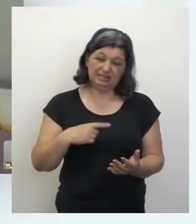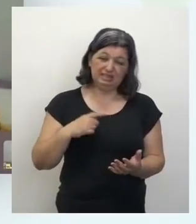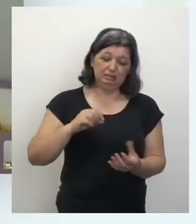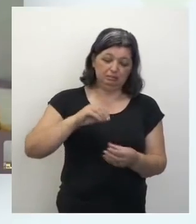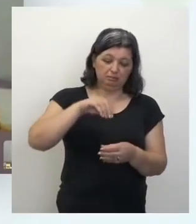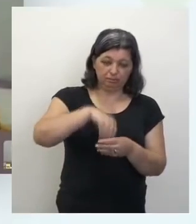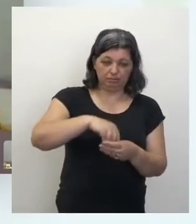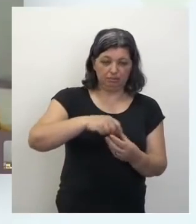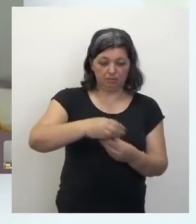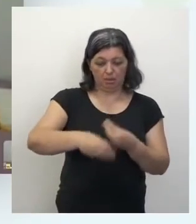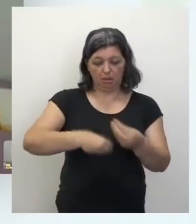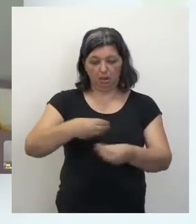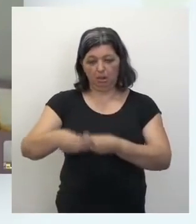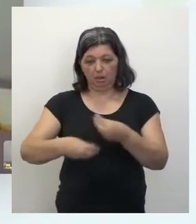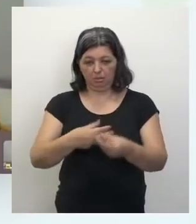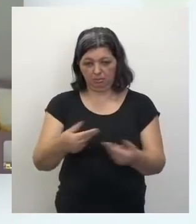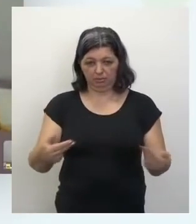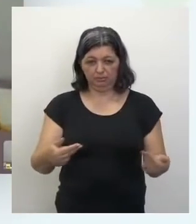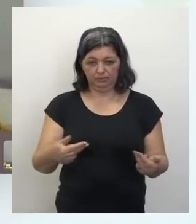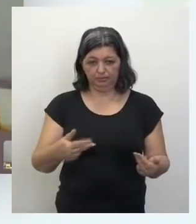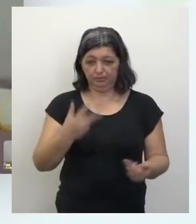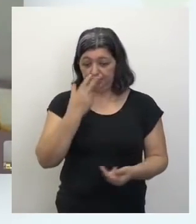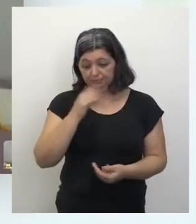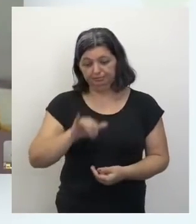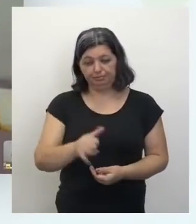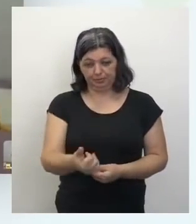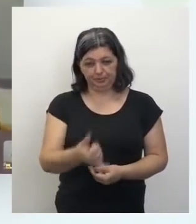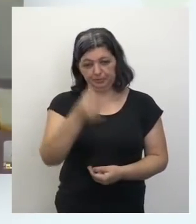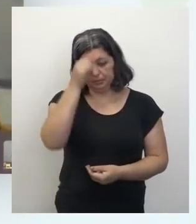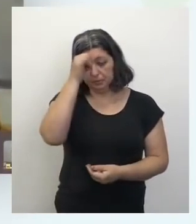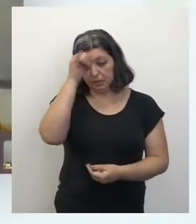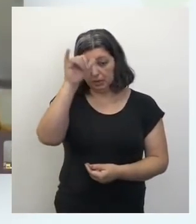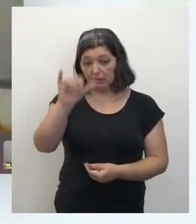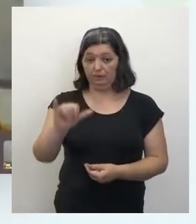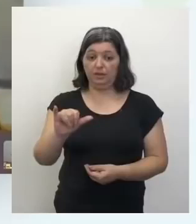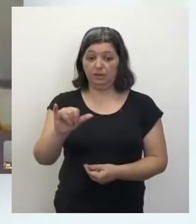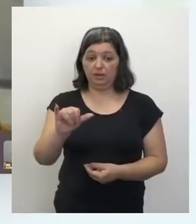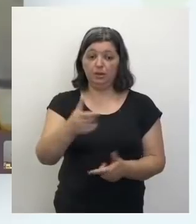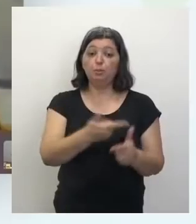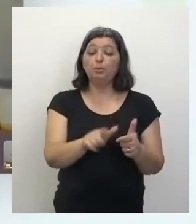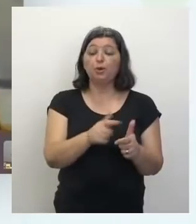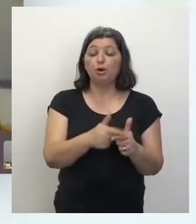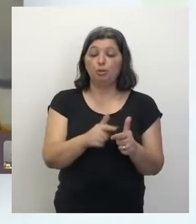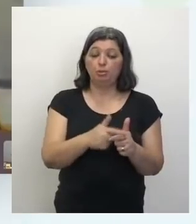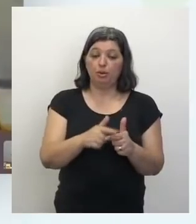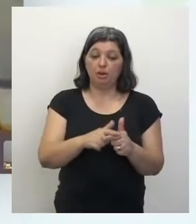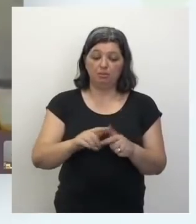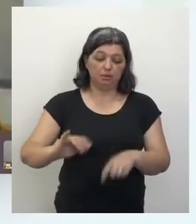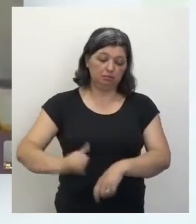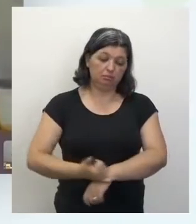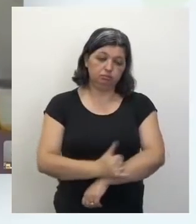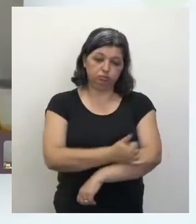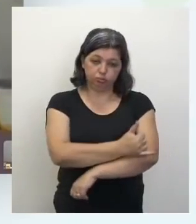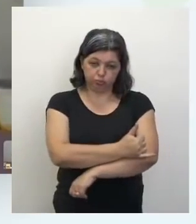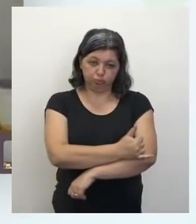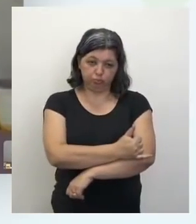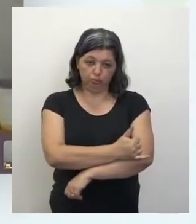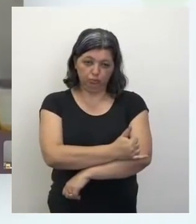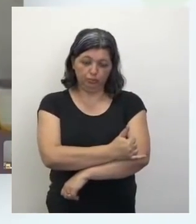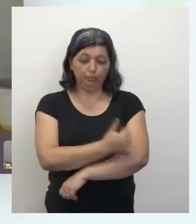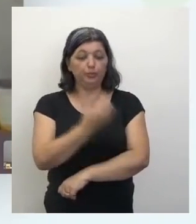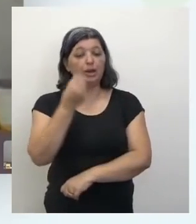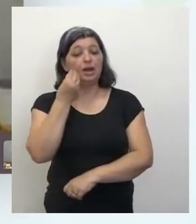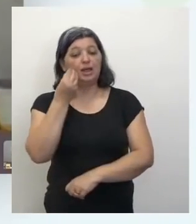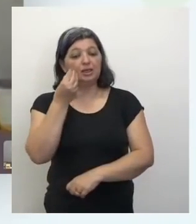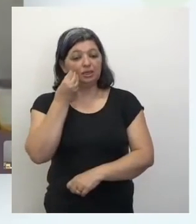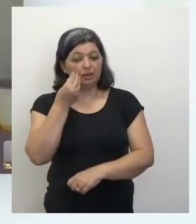Então, eu acho que a gente tem que aproveitar para prevenir, né, os problemas que essa obesidade pode